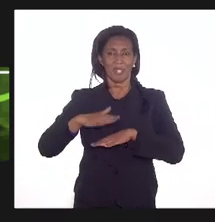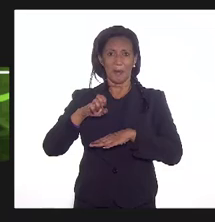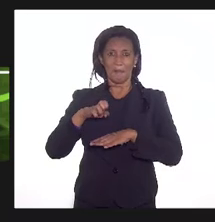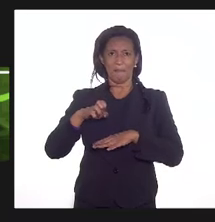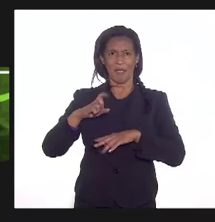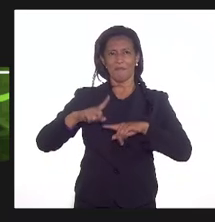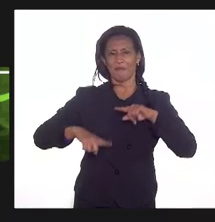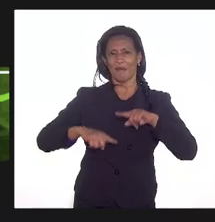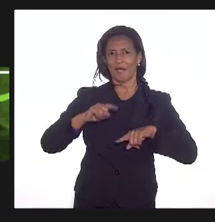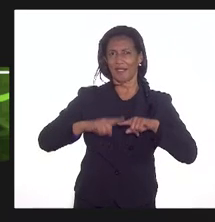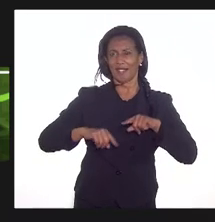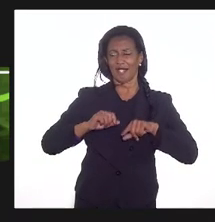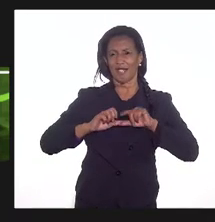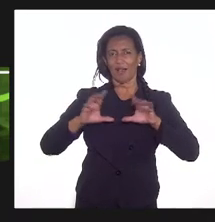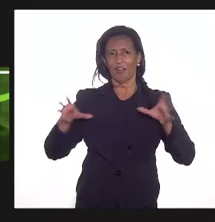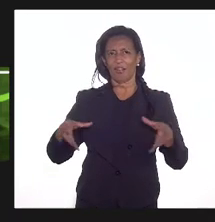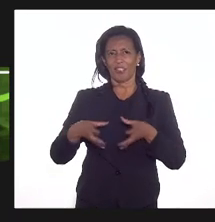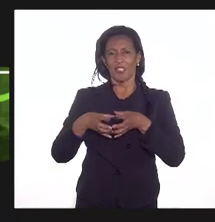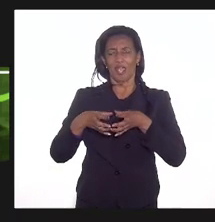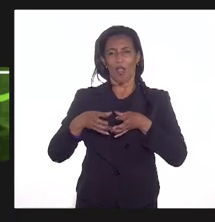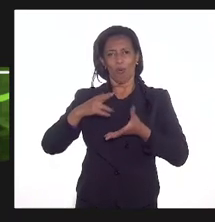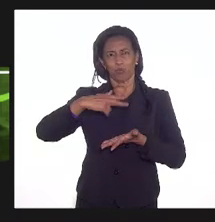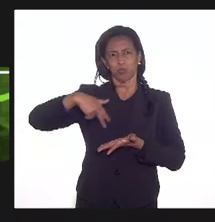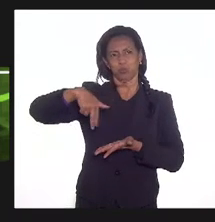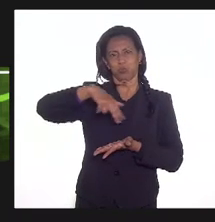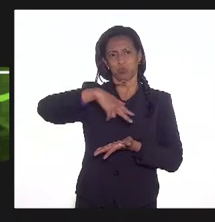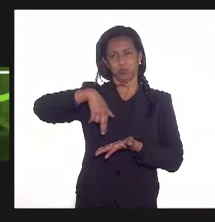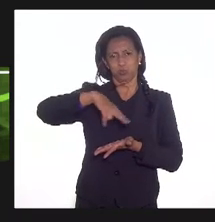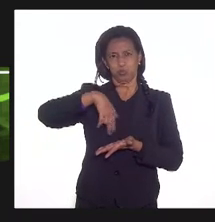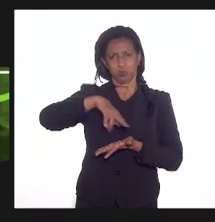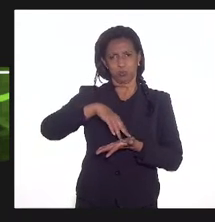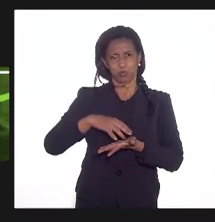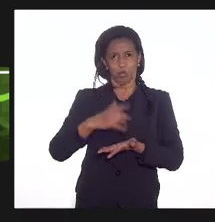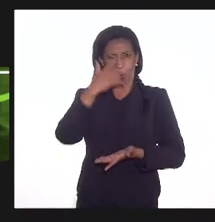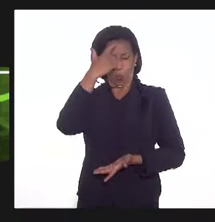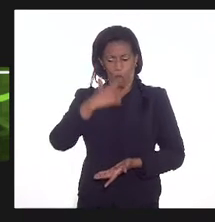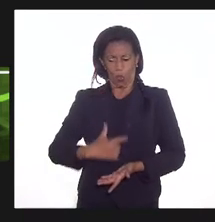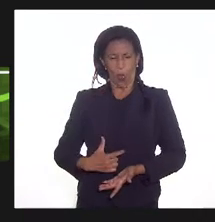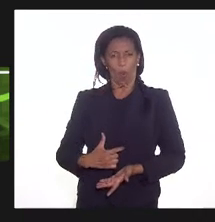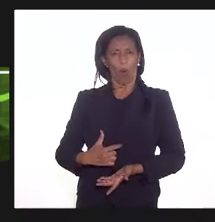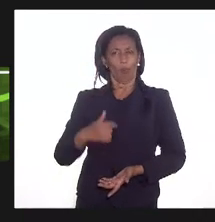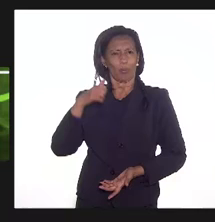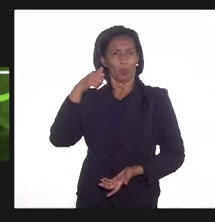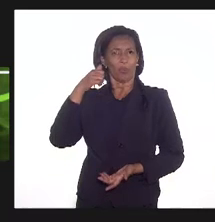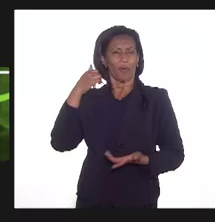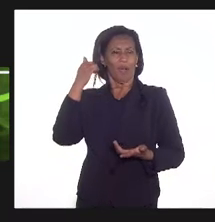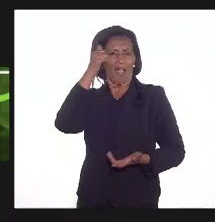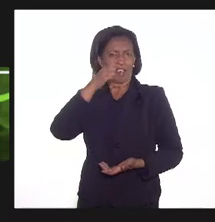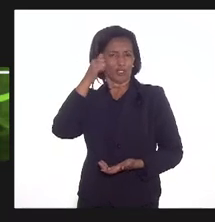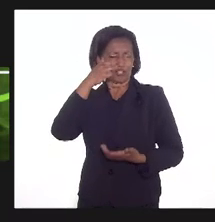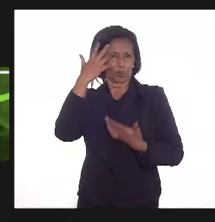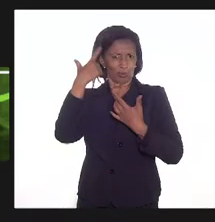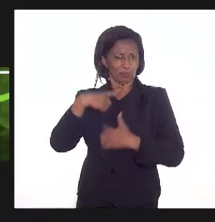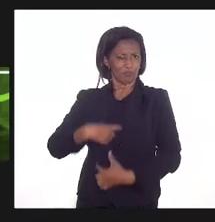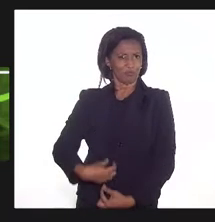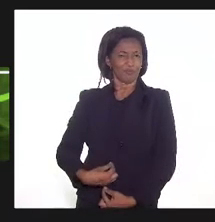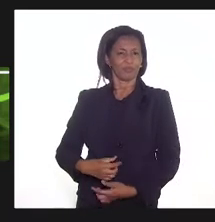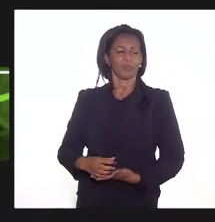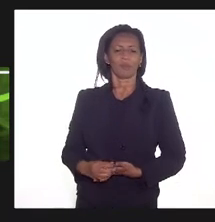que a gente tem que é o corpo de baile os corpos artísticos então